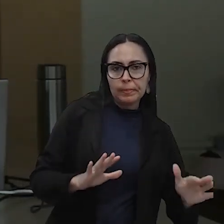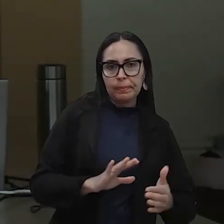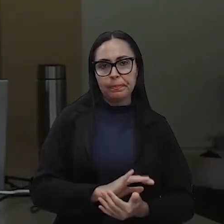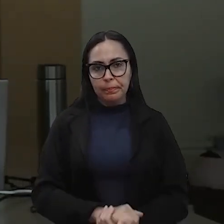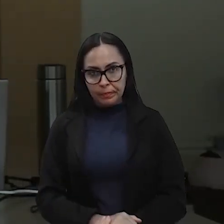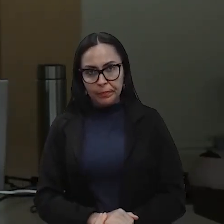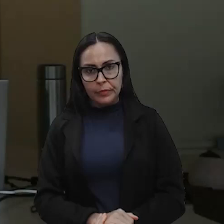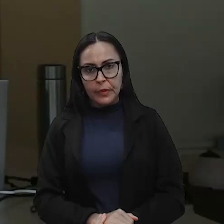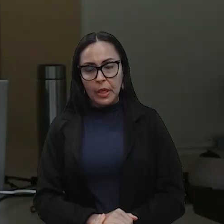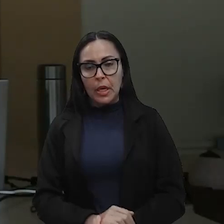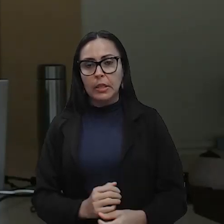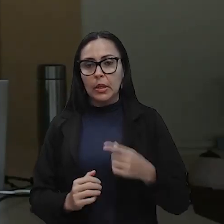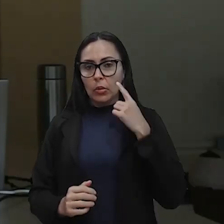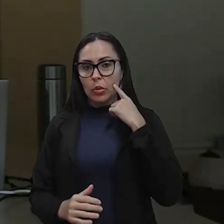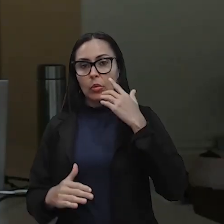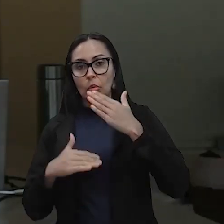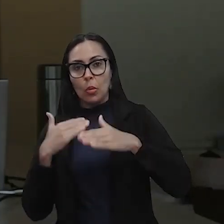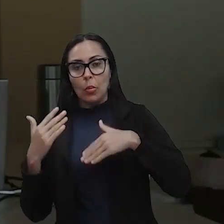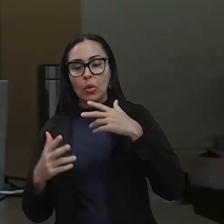de colo do útero, não.